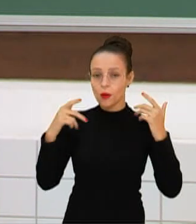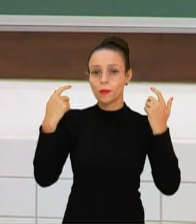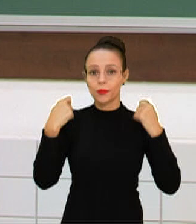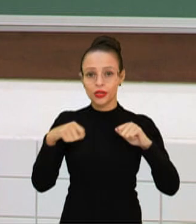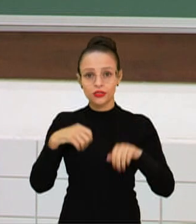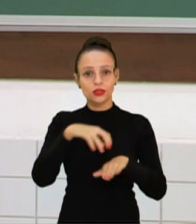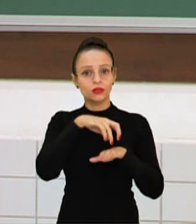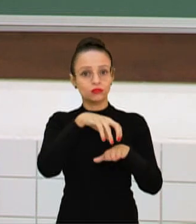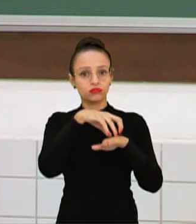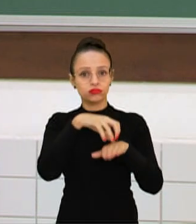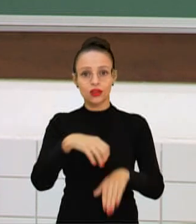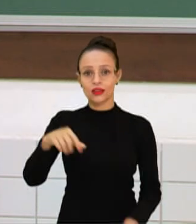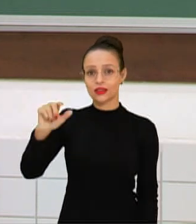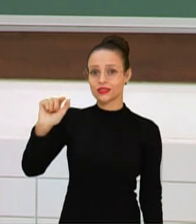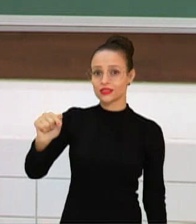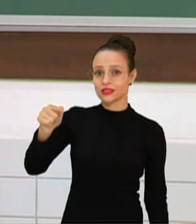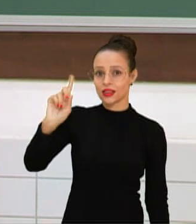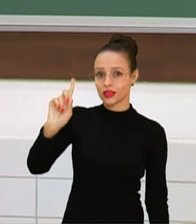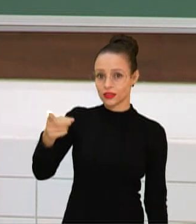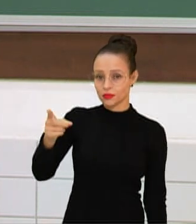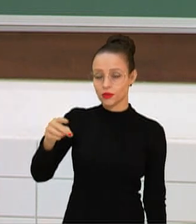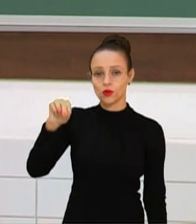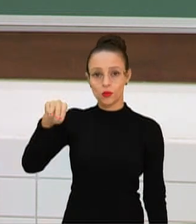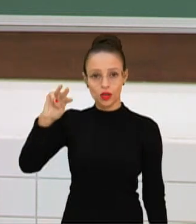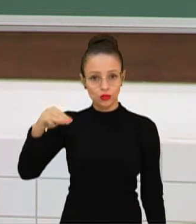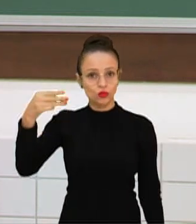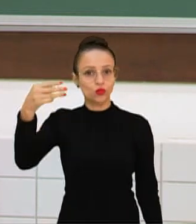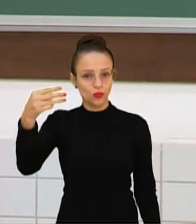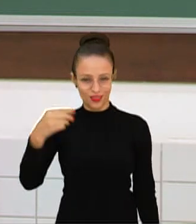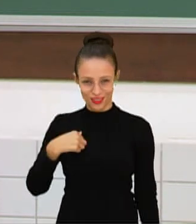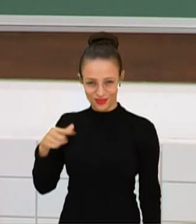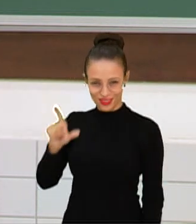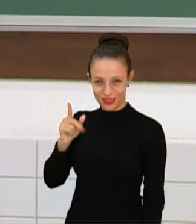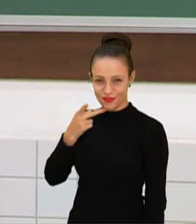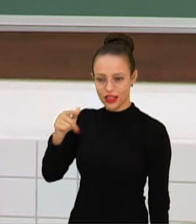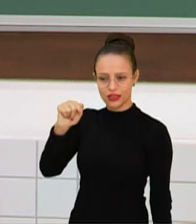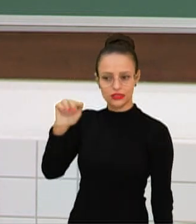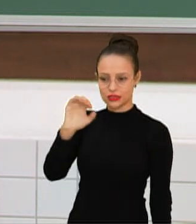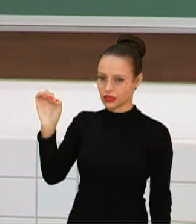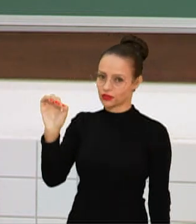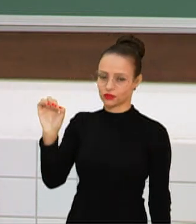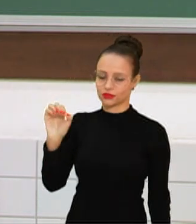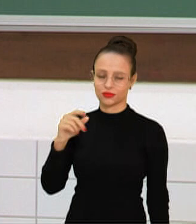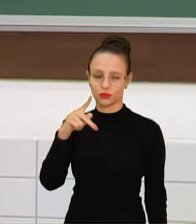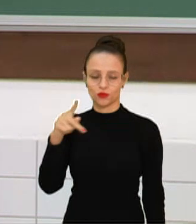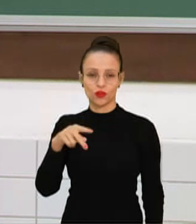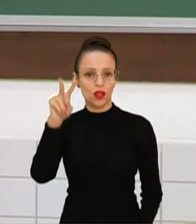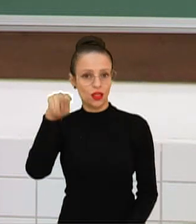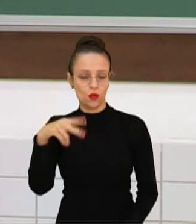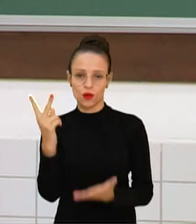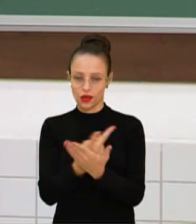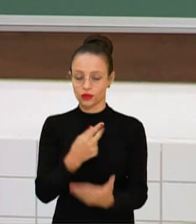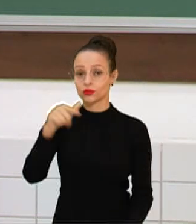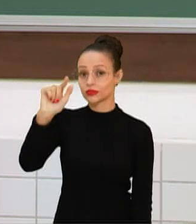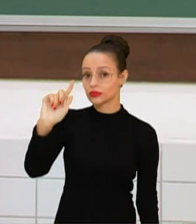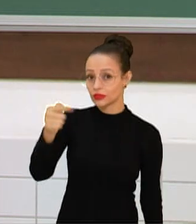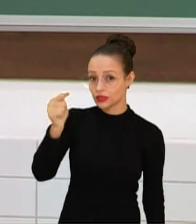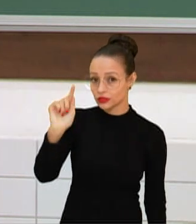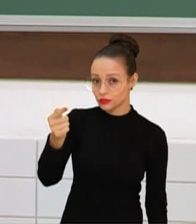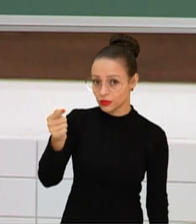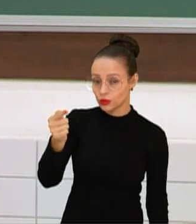para transportar 7 mil metros cúbicos, né? Eu tinha falado 700, a professora leu errado, é 7